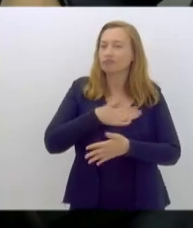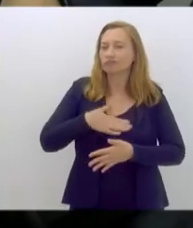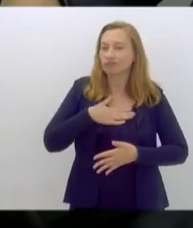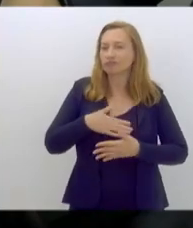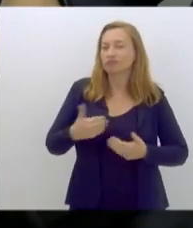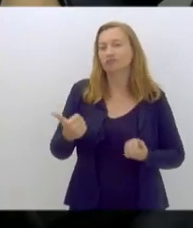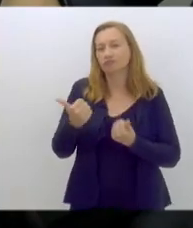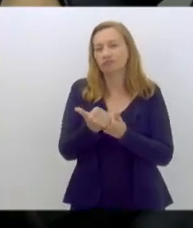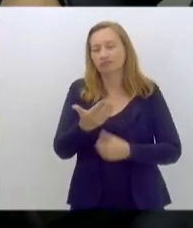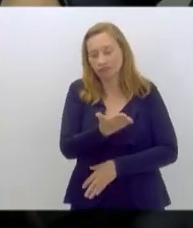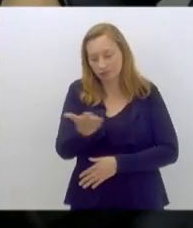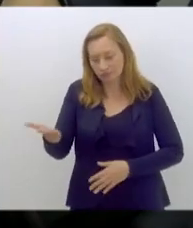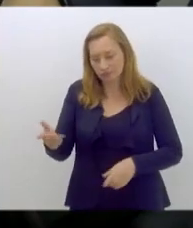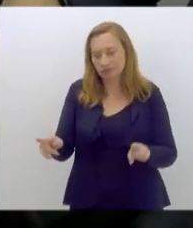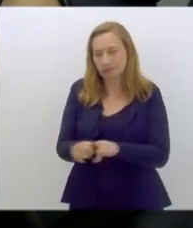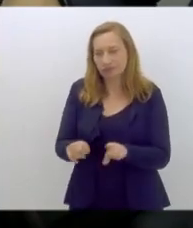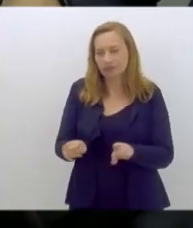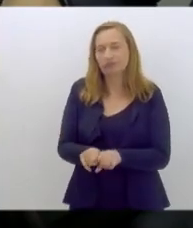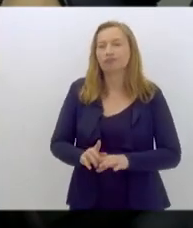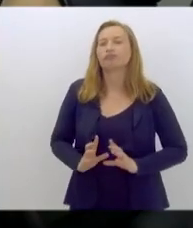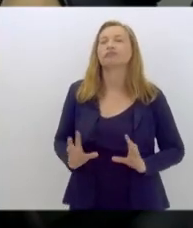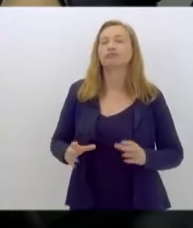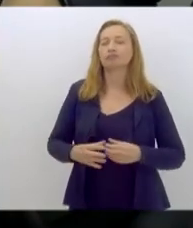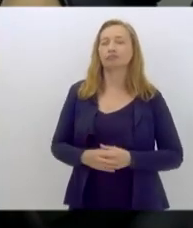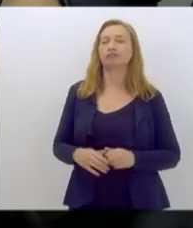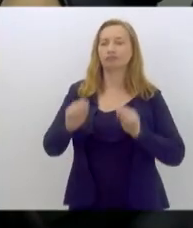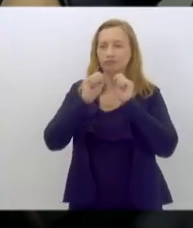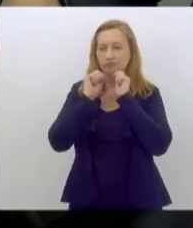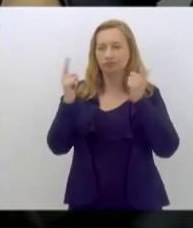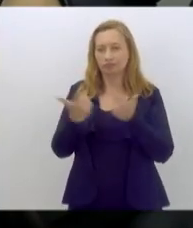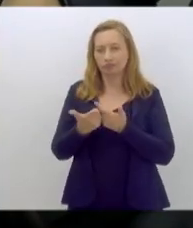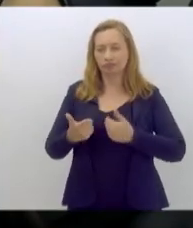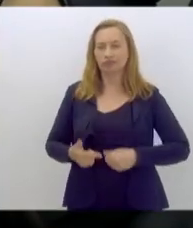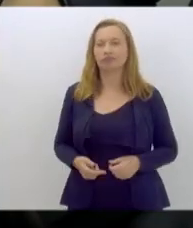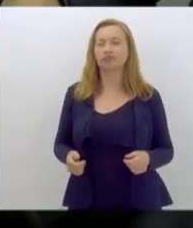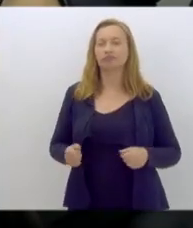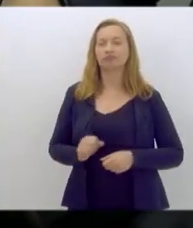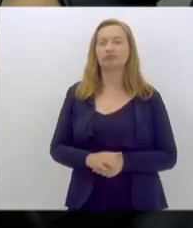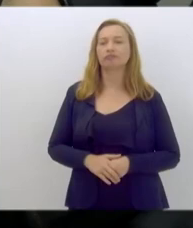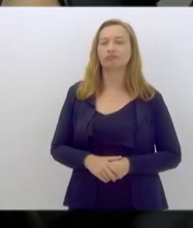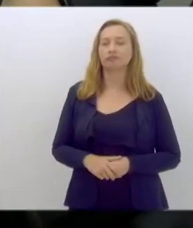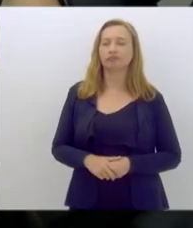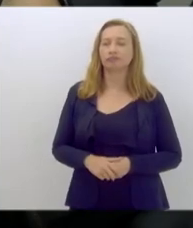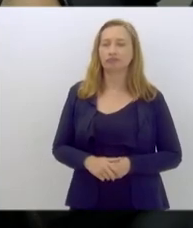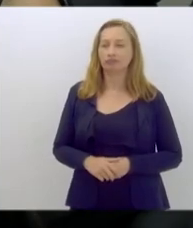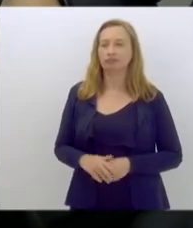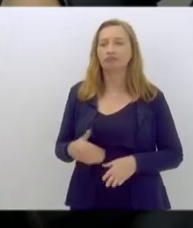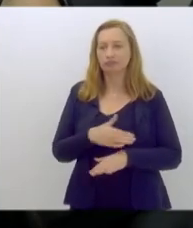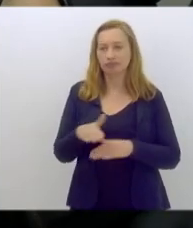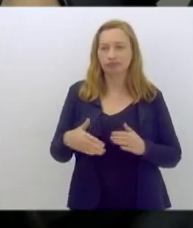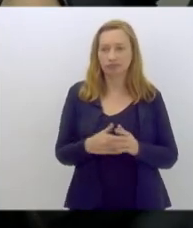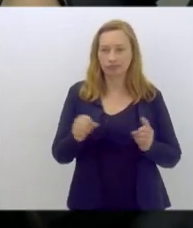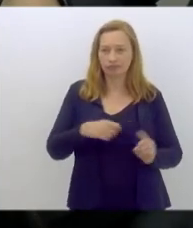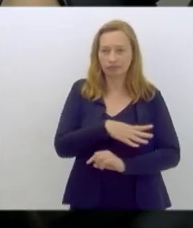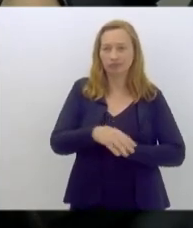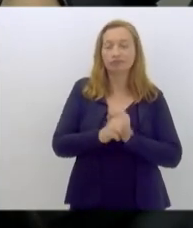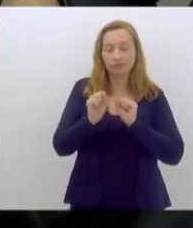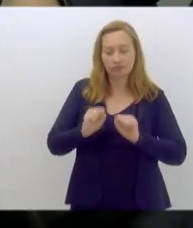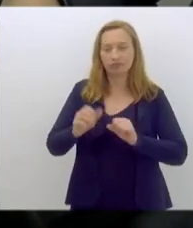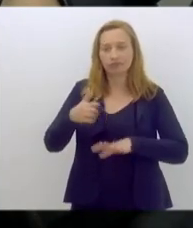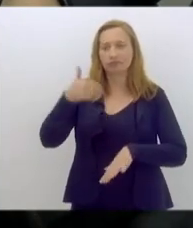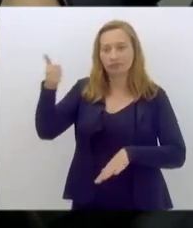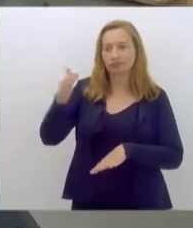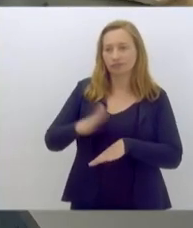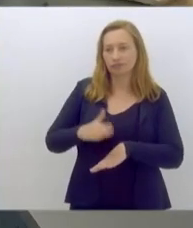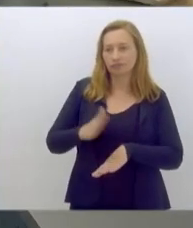contar com a contribuição também aqui da Assembleia Legislativa do Poder Legislativo e de toda a sociedade para que a gente possa melhorar